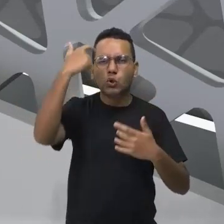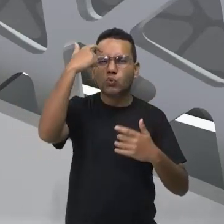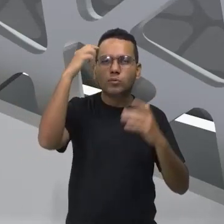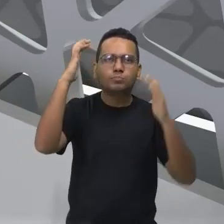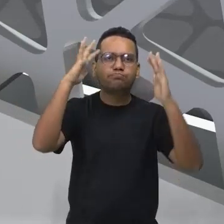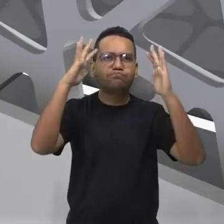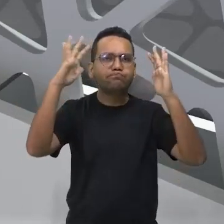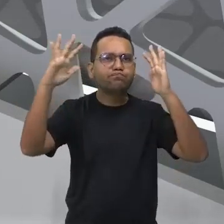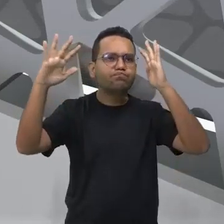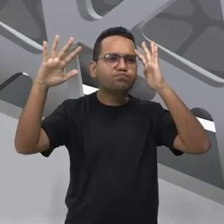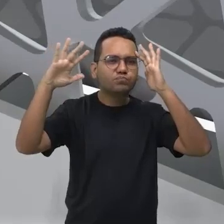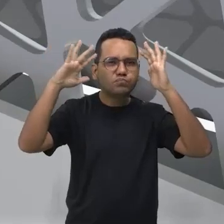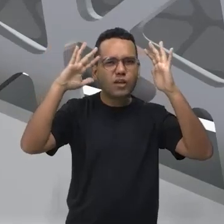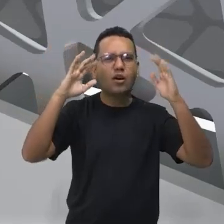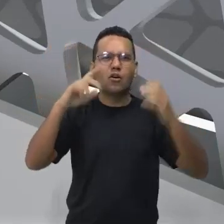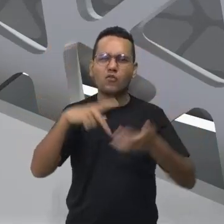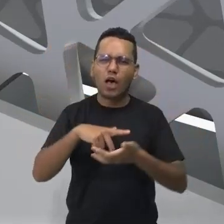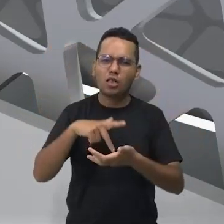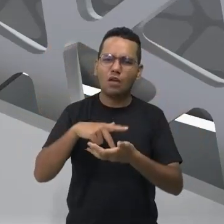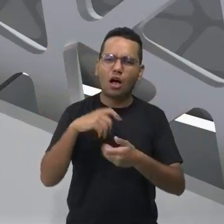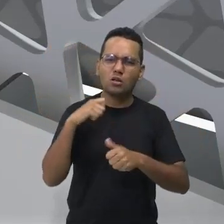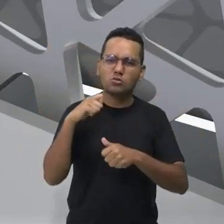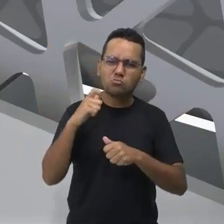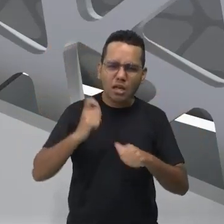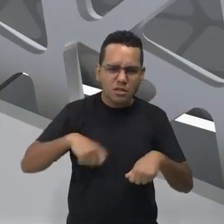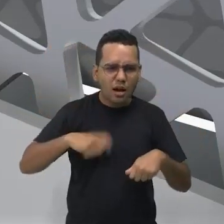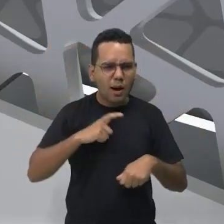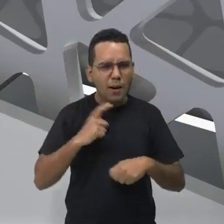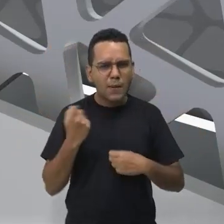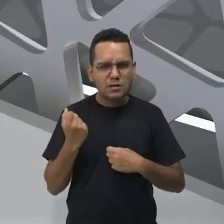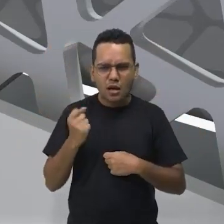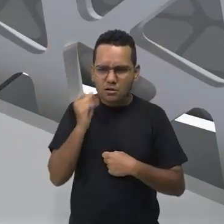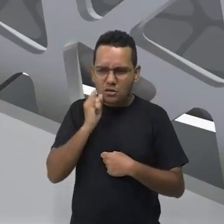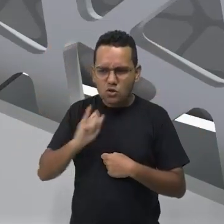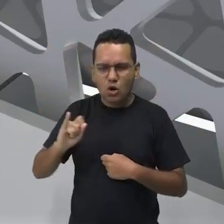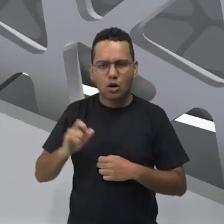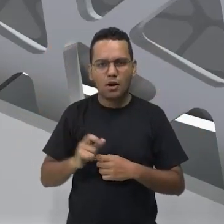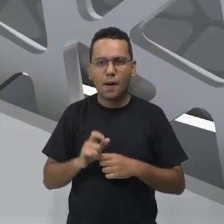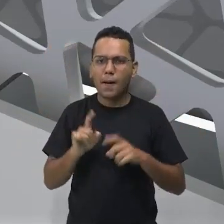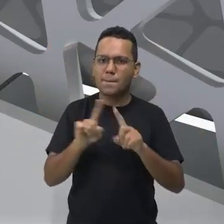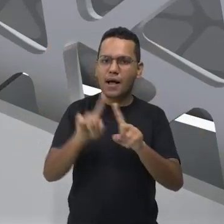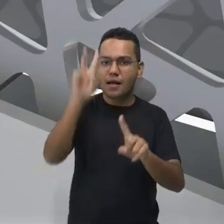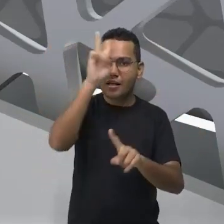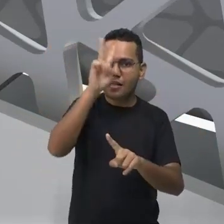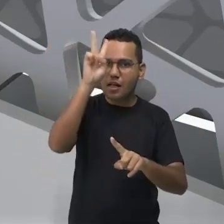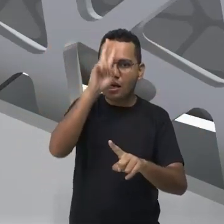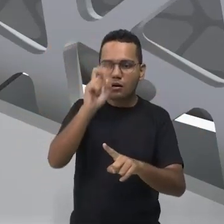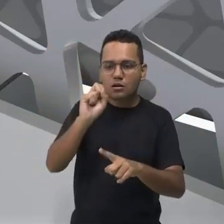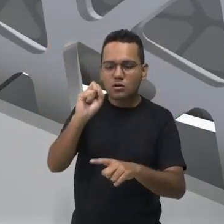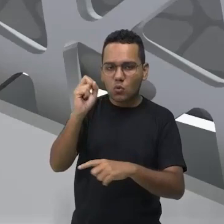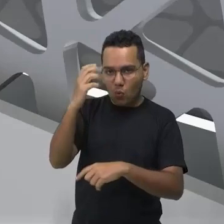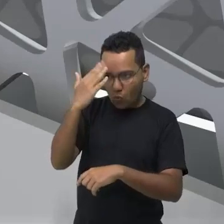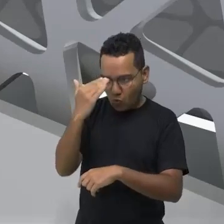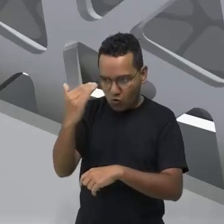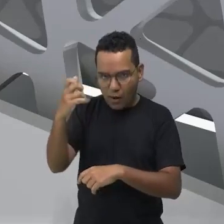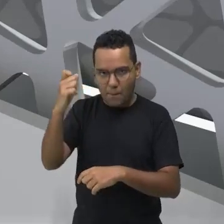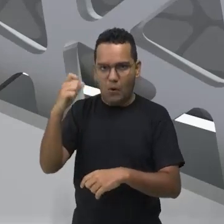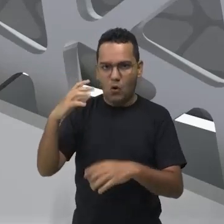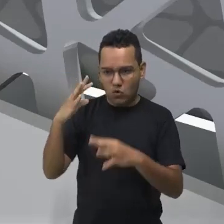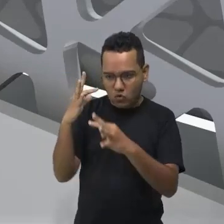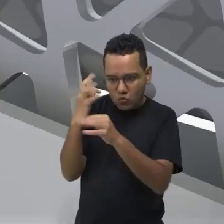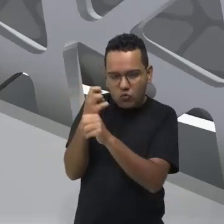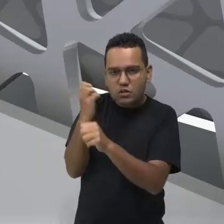refletir sobre esses pontos no texto, certo? E, claro, quando ele lança a pergunta, ele também